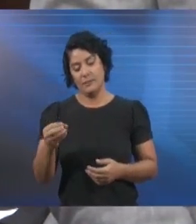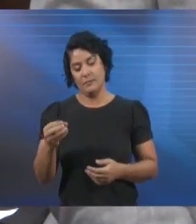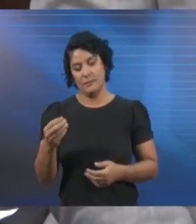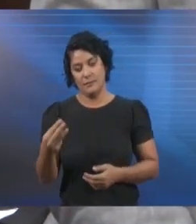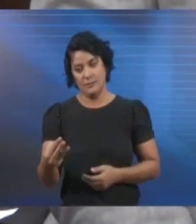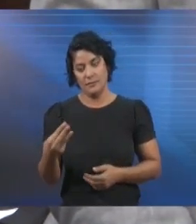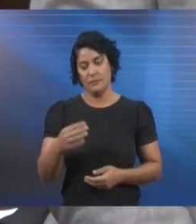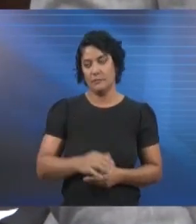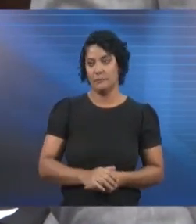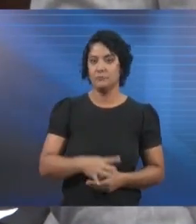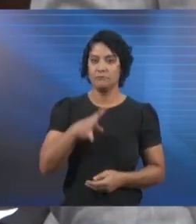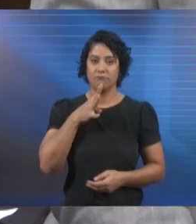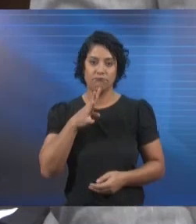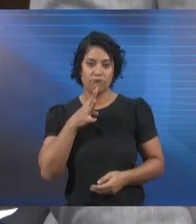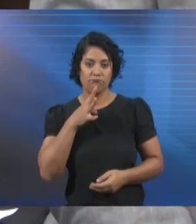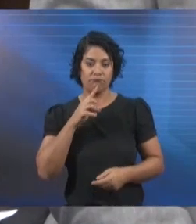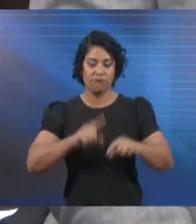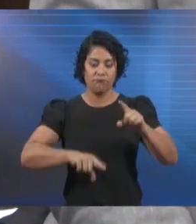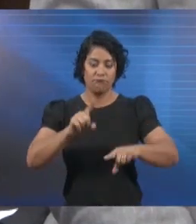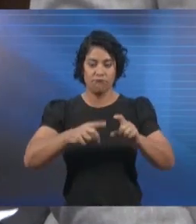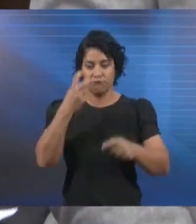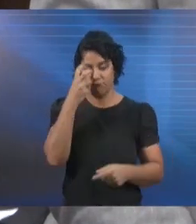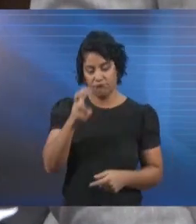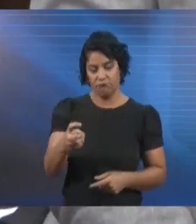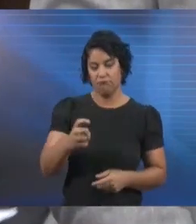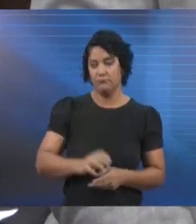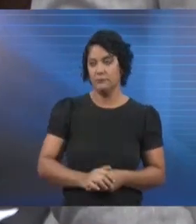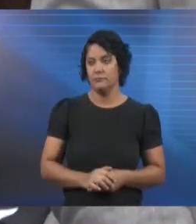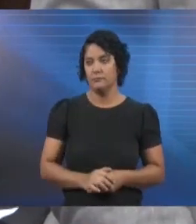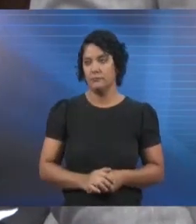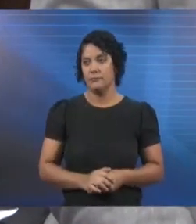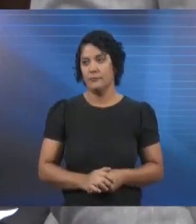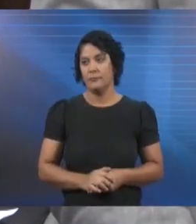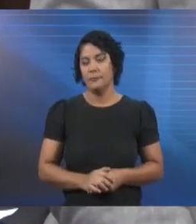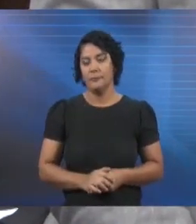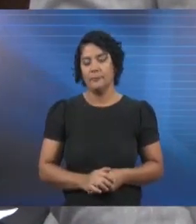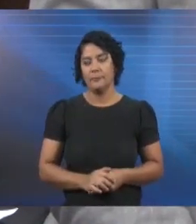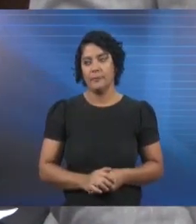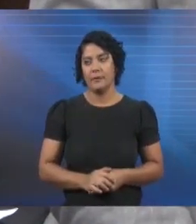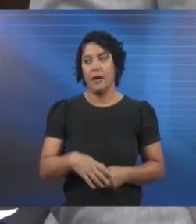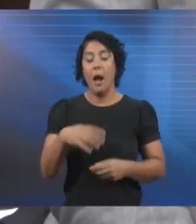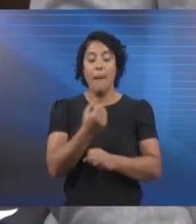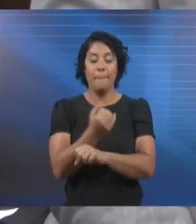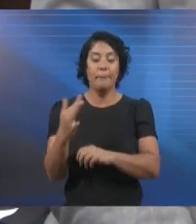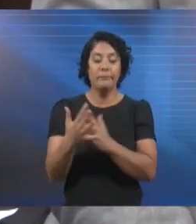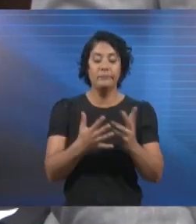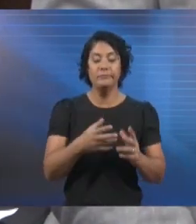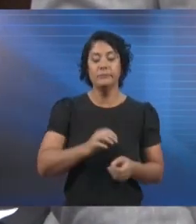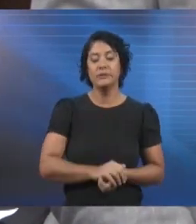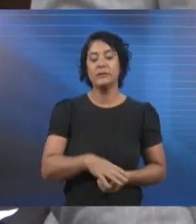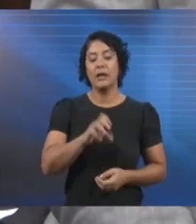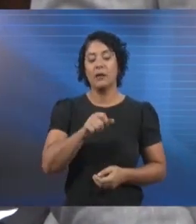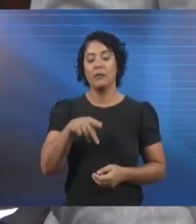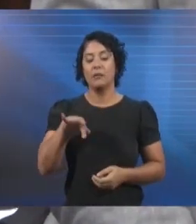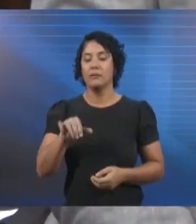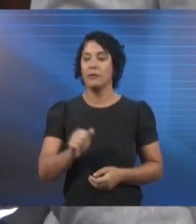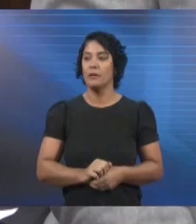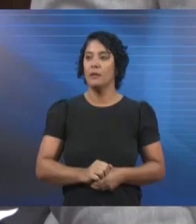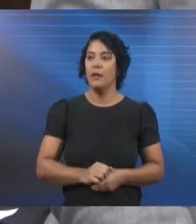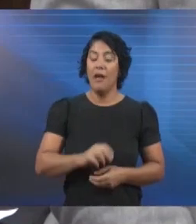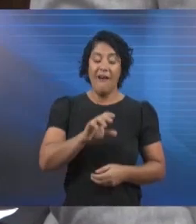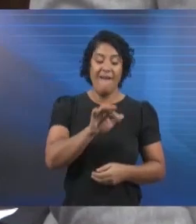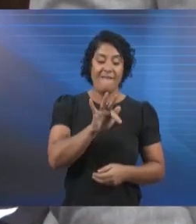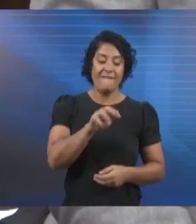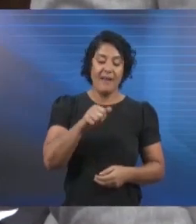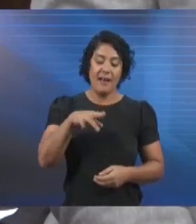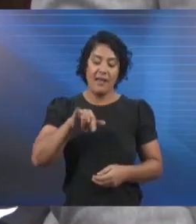29/23 reconhece como patrimônio cultural de natureza material e material paisagístico Ecológico do Estado do Rio Grande do Norte as falesa